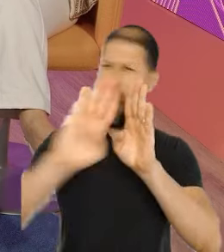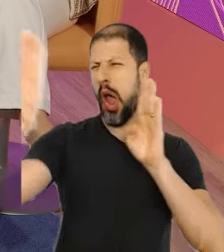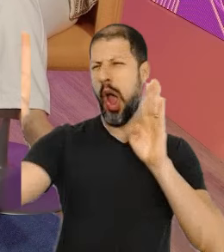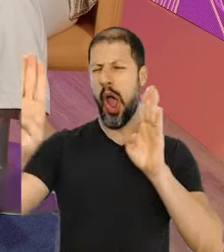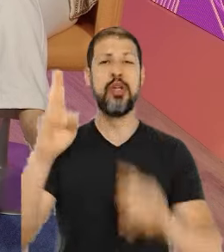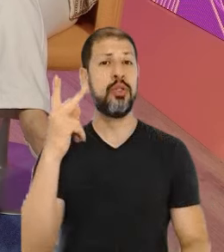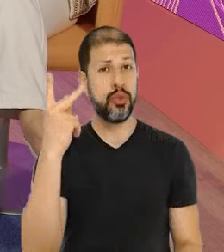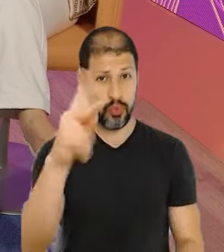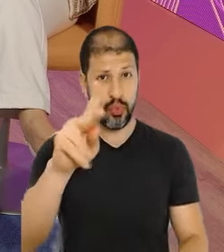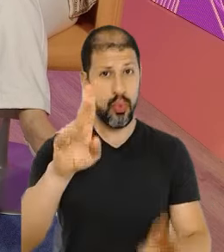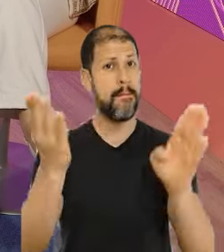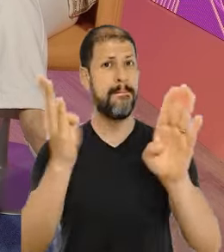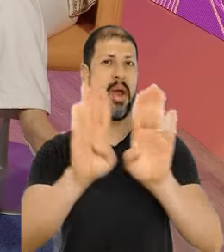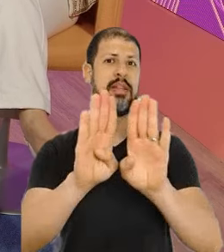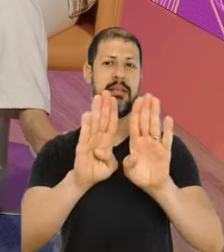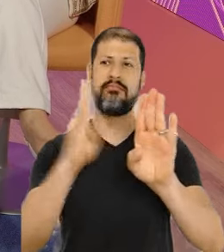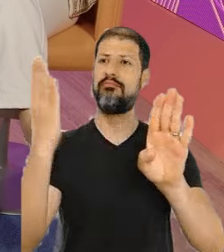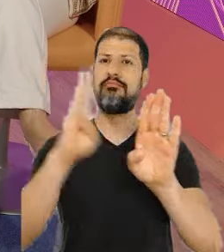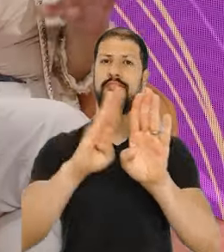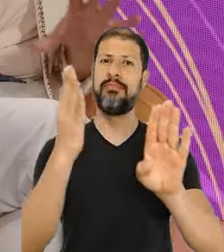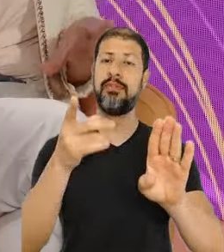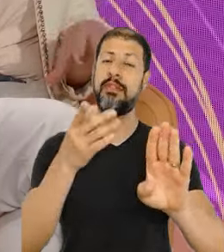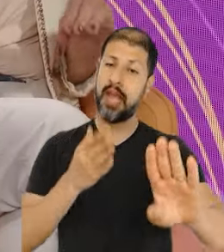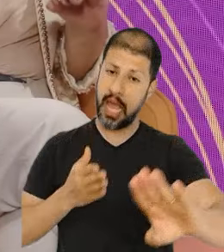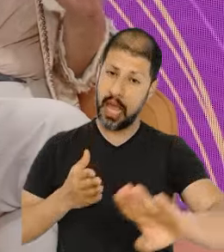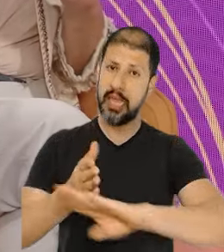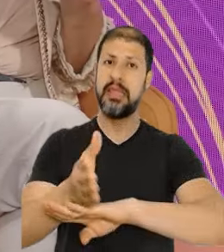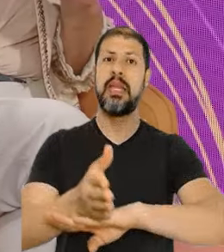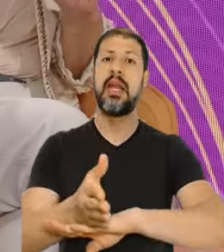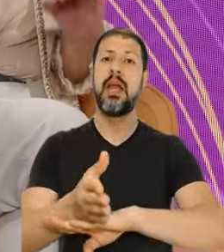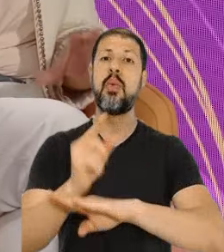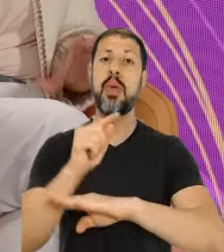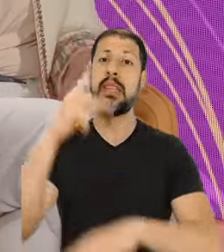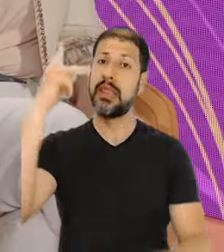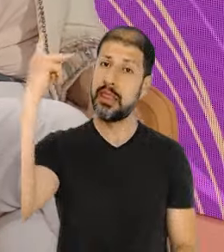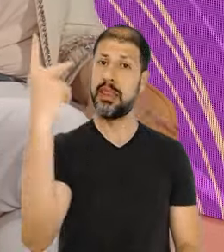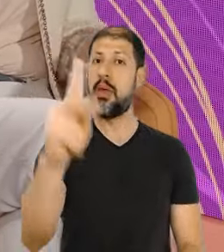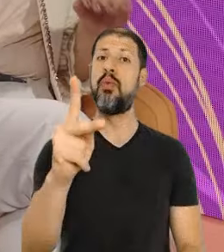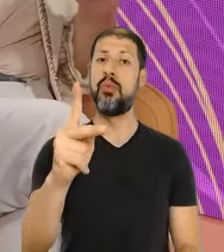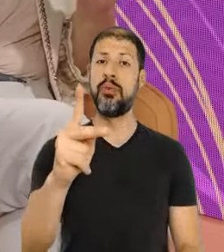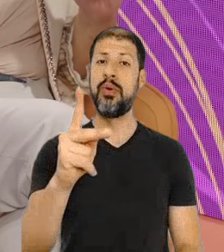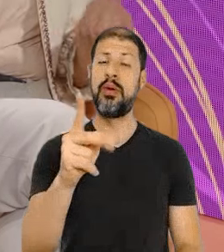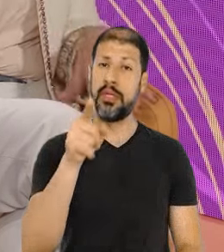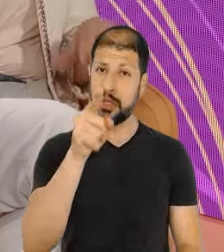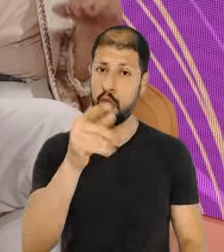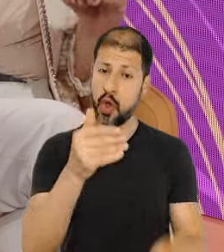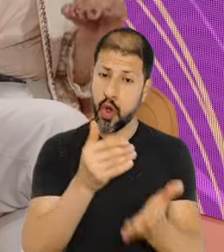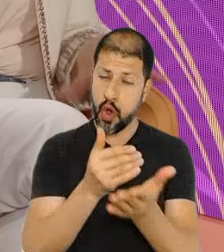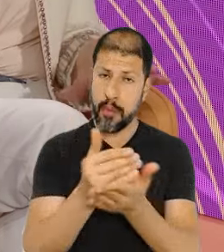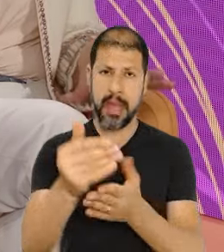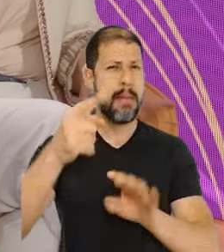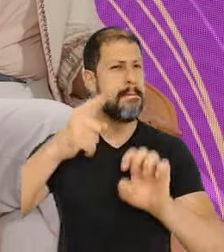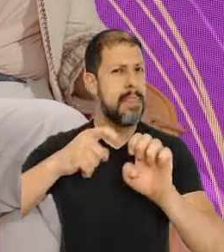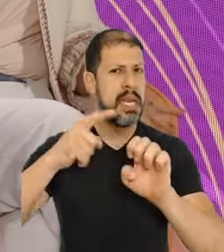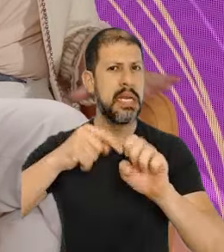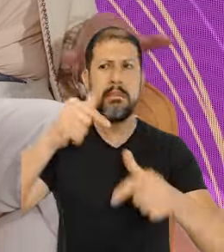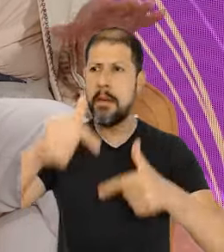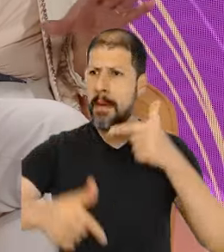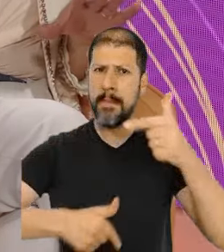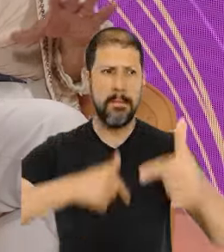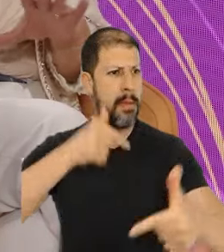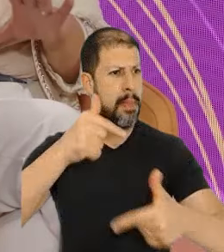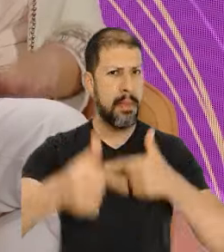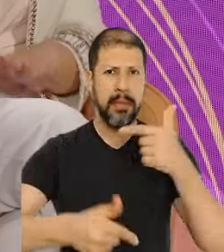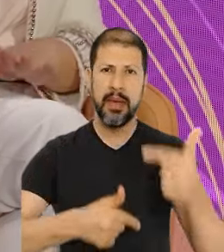sua porta você vai entrar com o que é seu você vai começar a empreender e